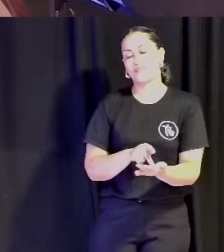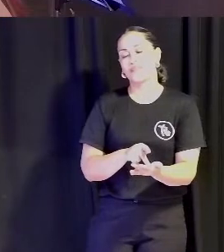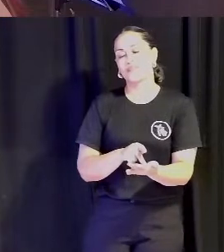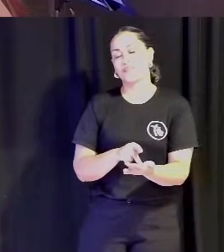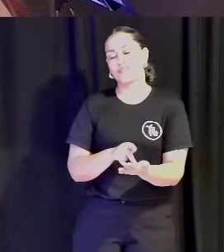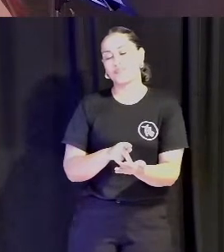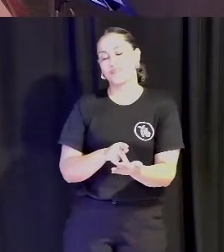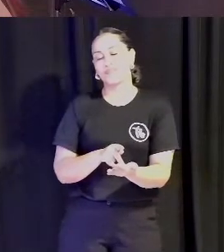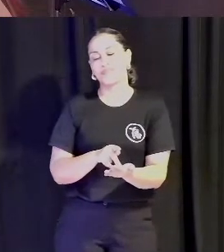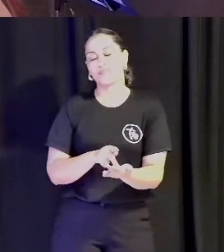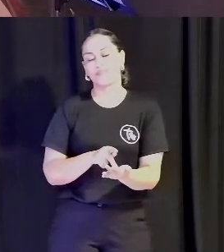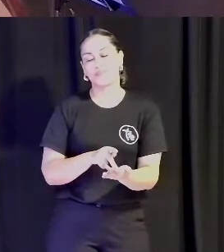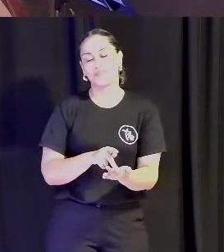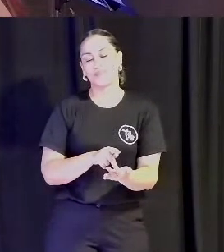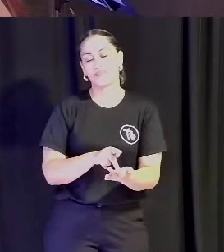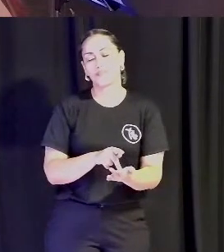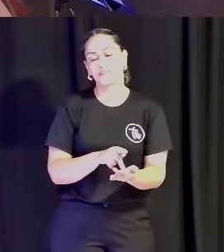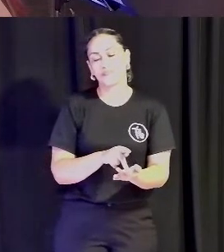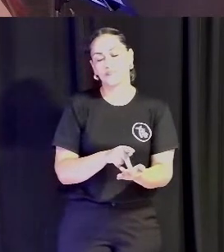verdadeiro,